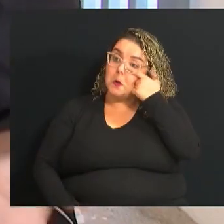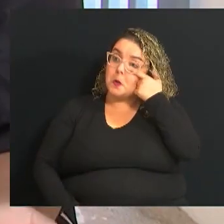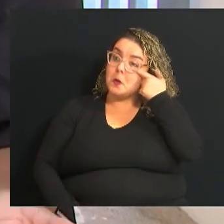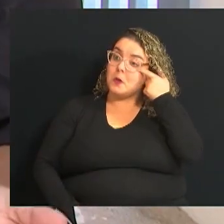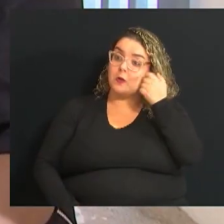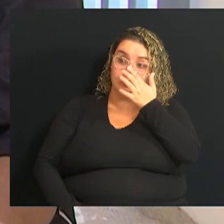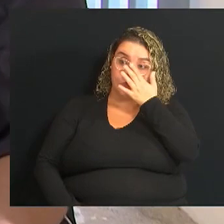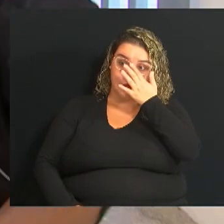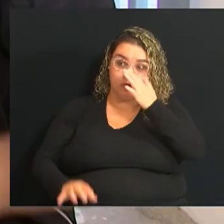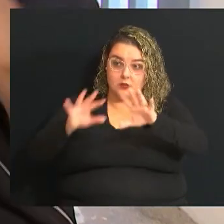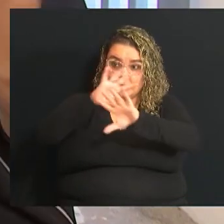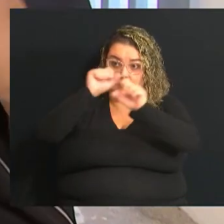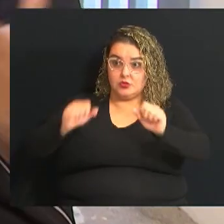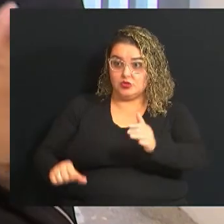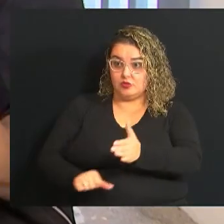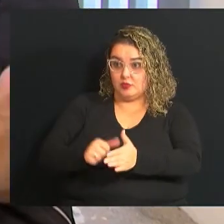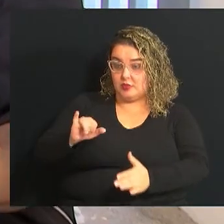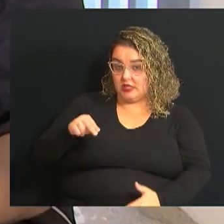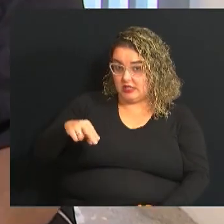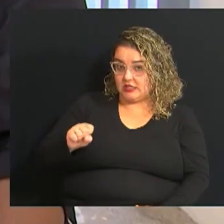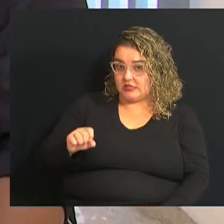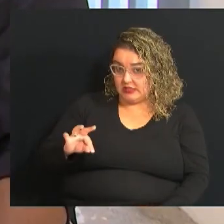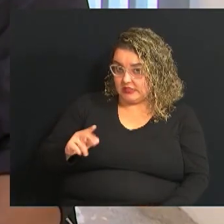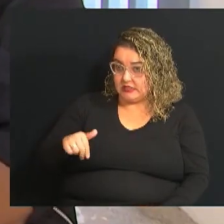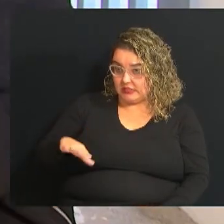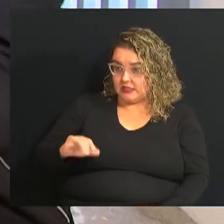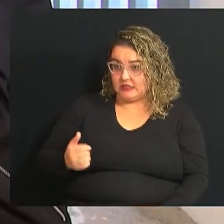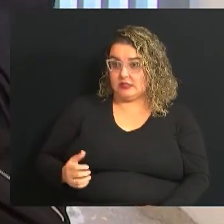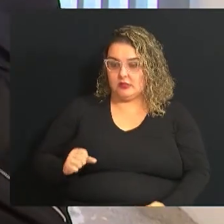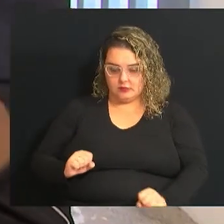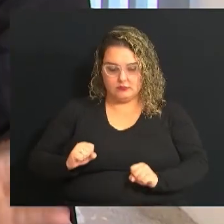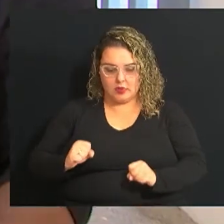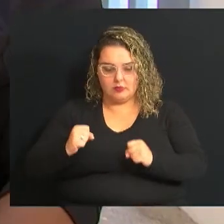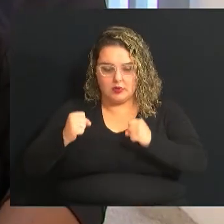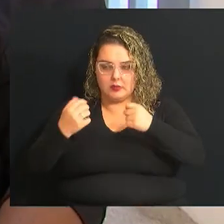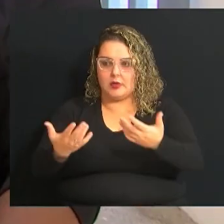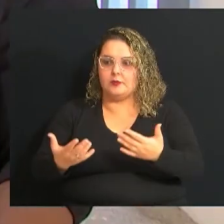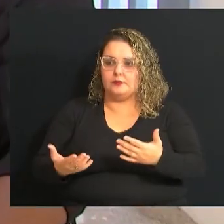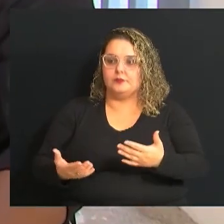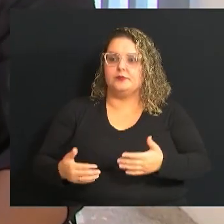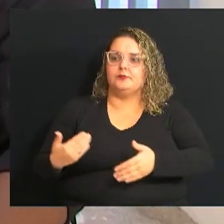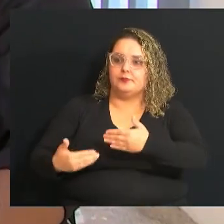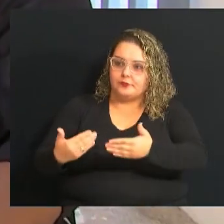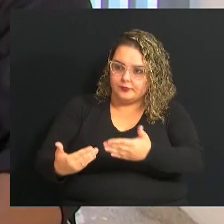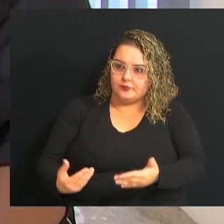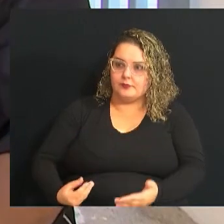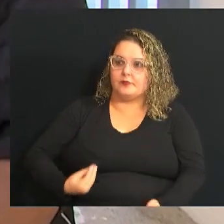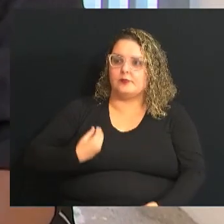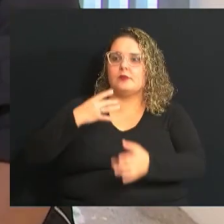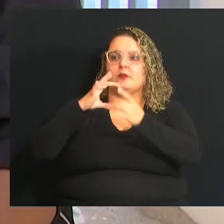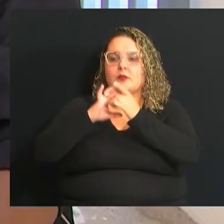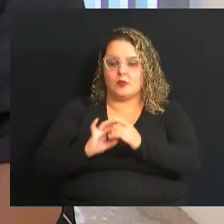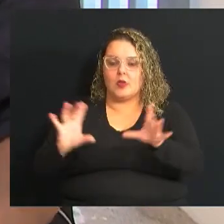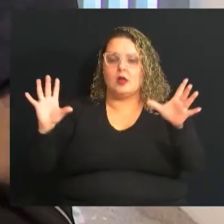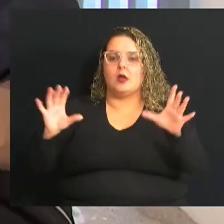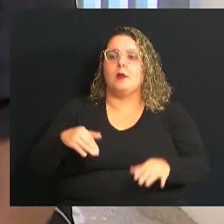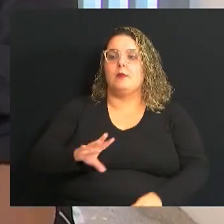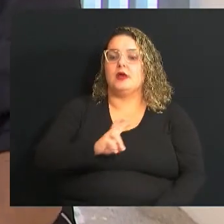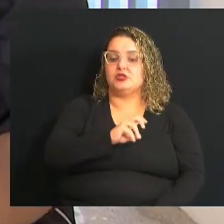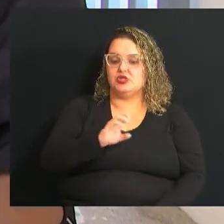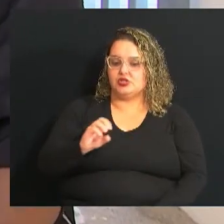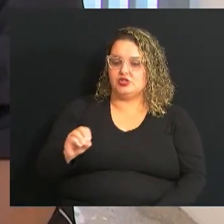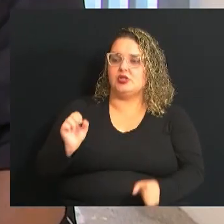parte da vida dele foi em São Paulo, que ele era muito inteligente, ele foi trabalhar para uma pessoa que na época ocupava um cargo como se fosse o secretário